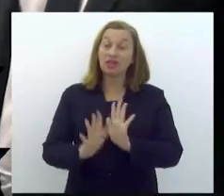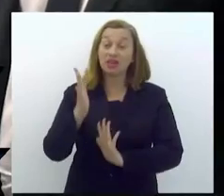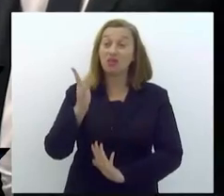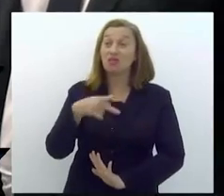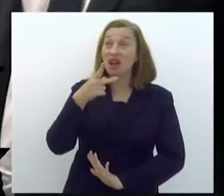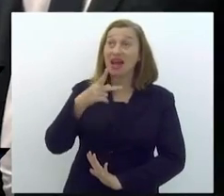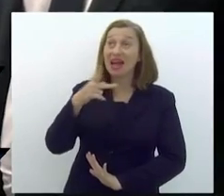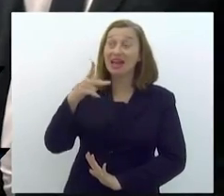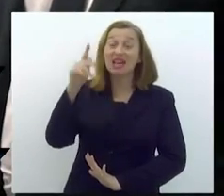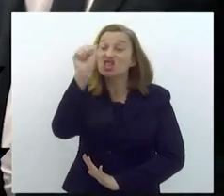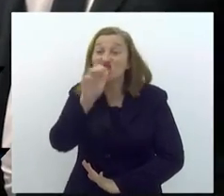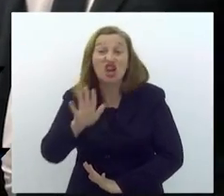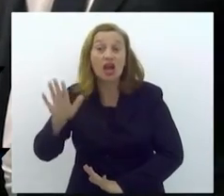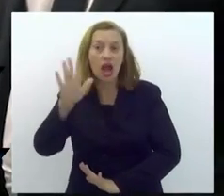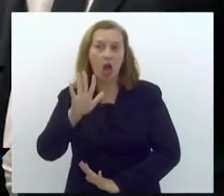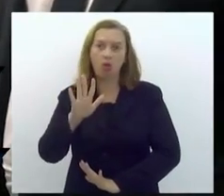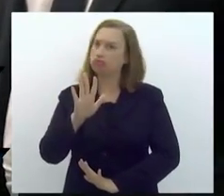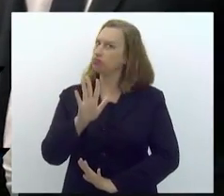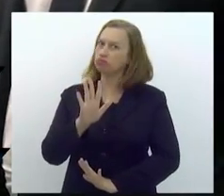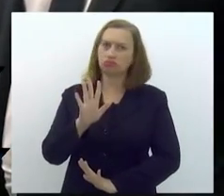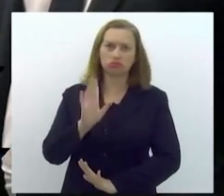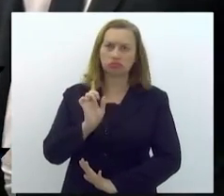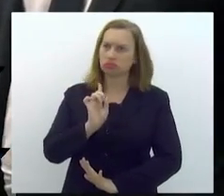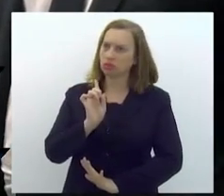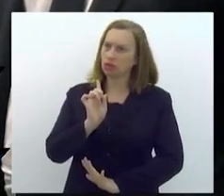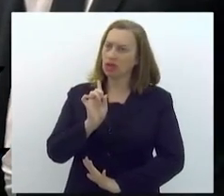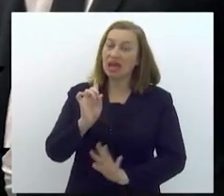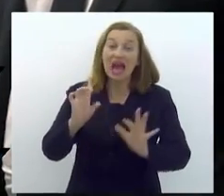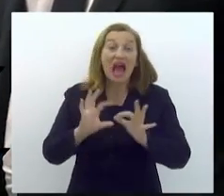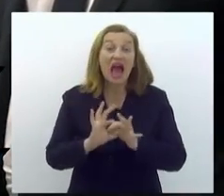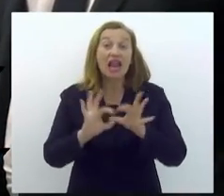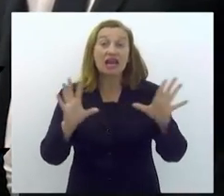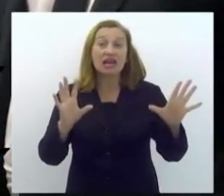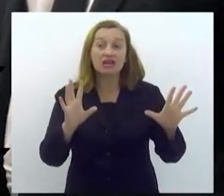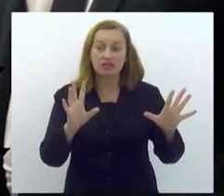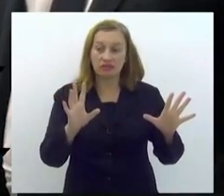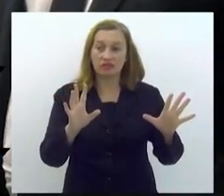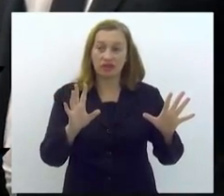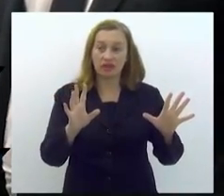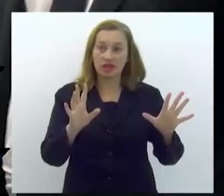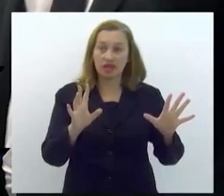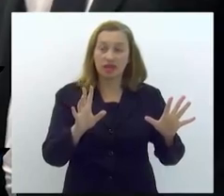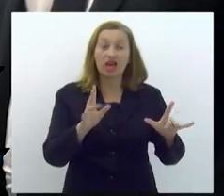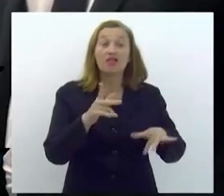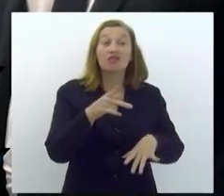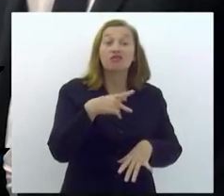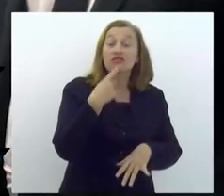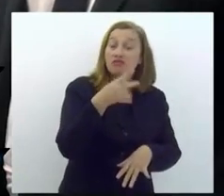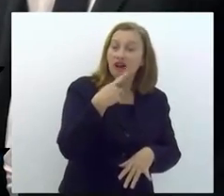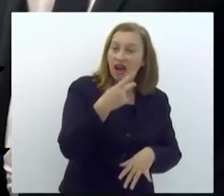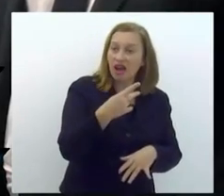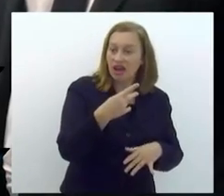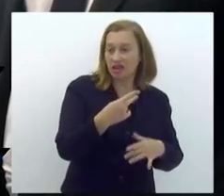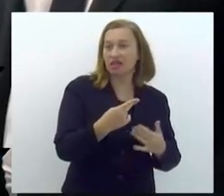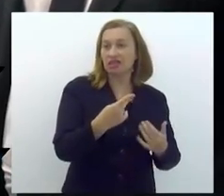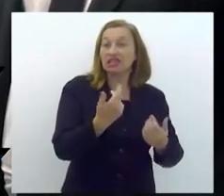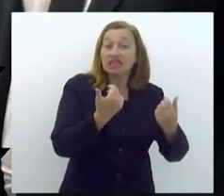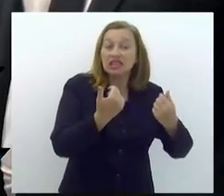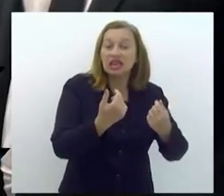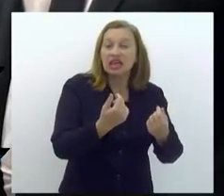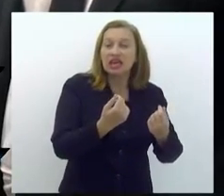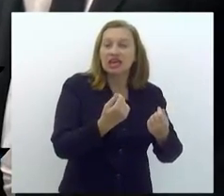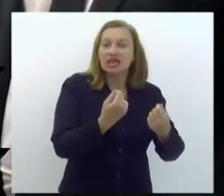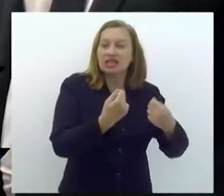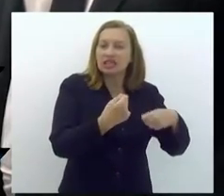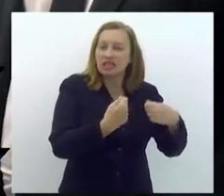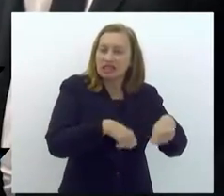não permita que por exemplo a livre manifestação de Produtores Rurais a